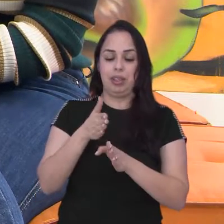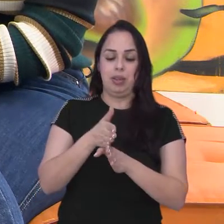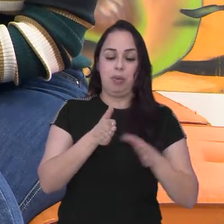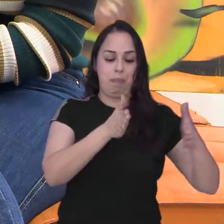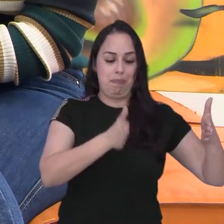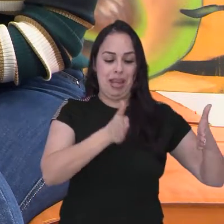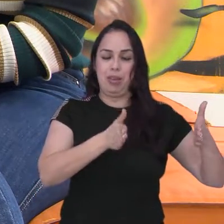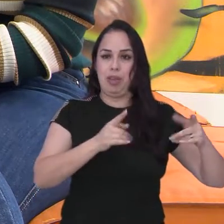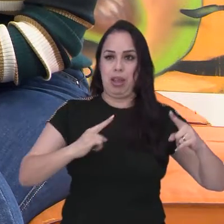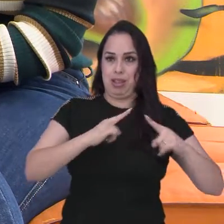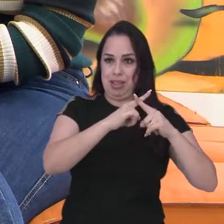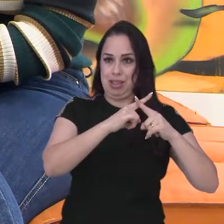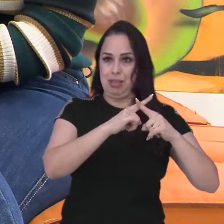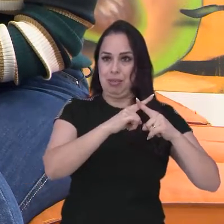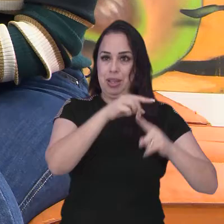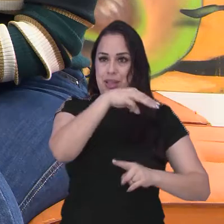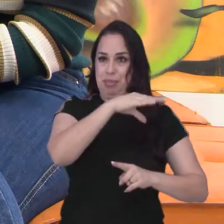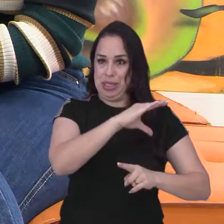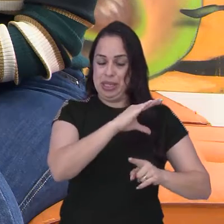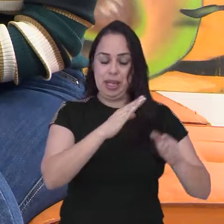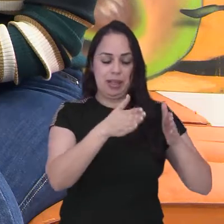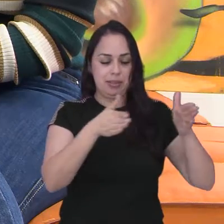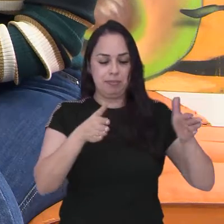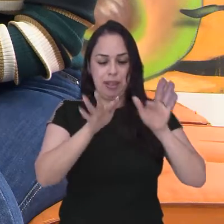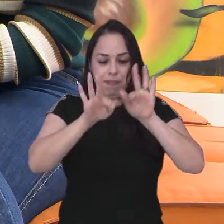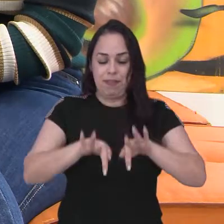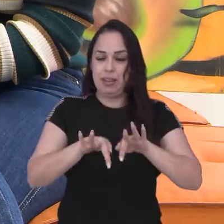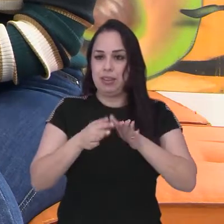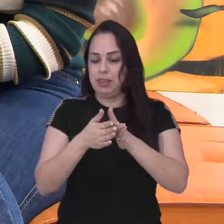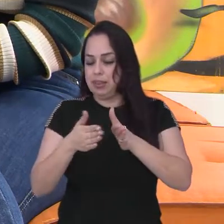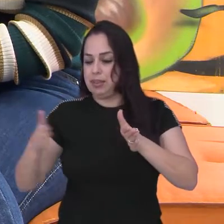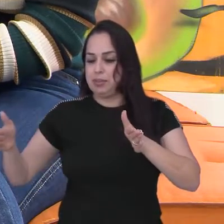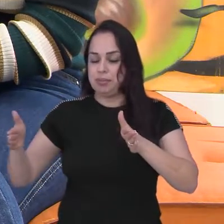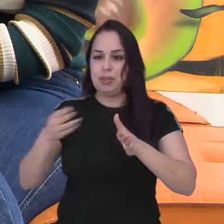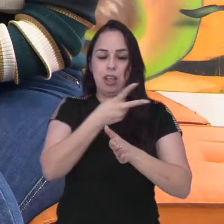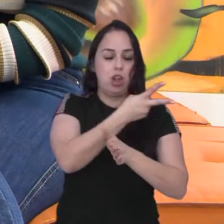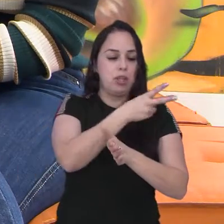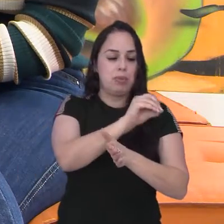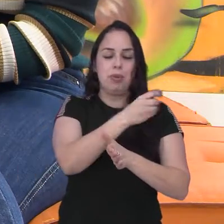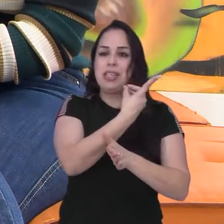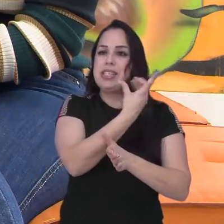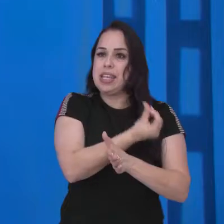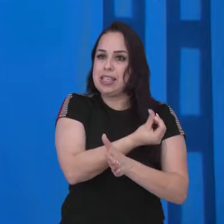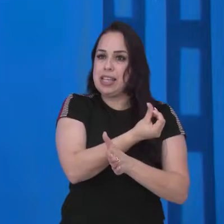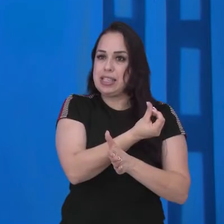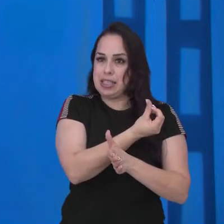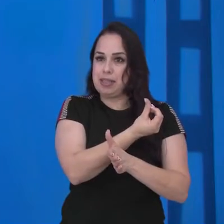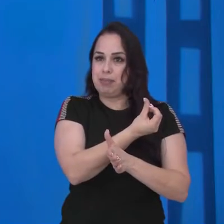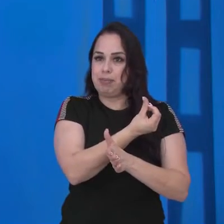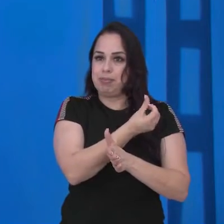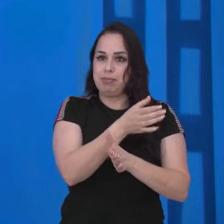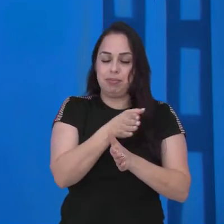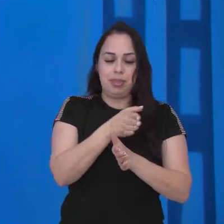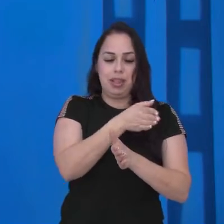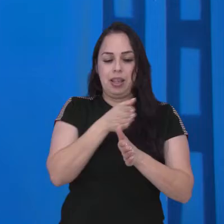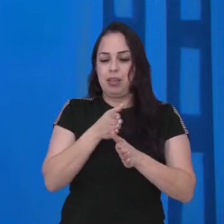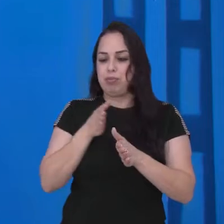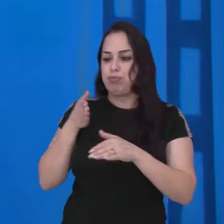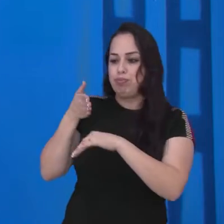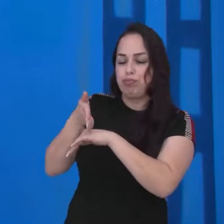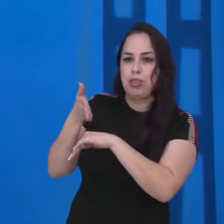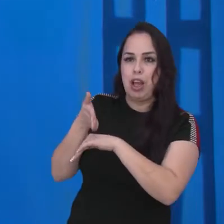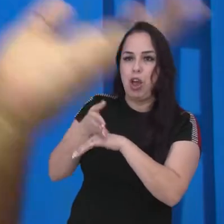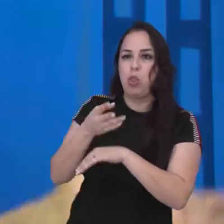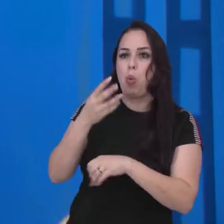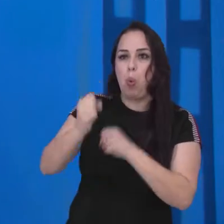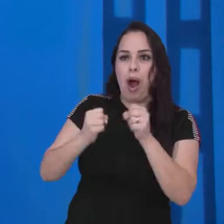quando a gente encerrou o ciclo da Batalha dos Cis, encerramos na terceira geração. O que é a terceira geração? Então, a geração de 2016 que a gente